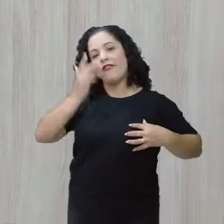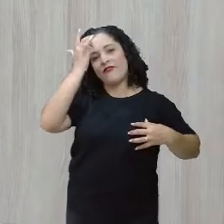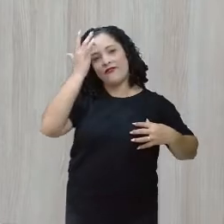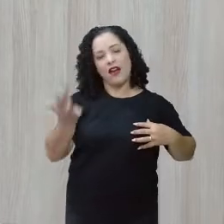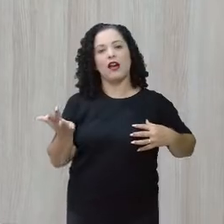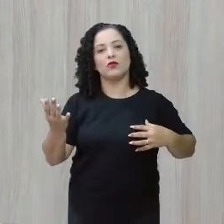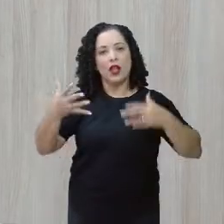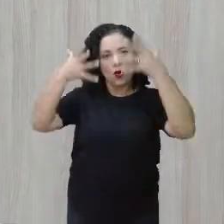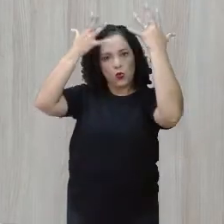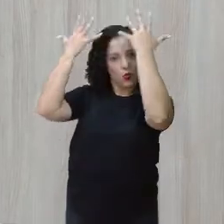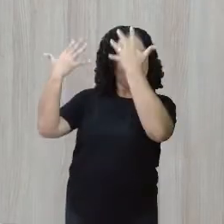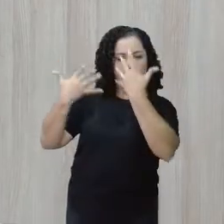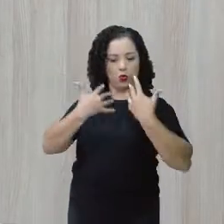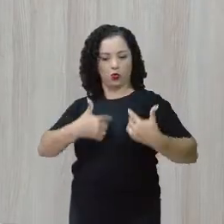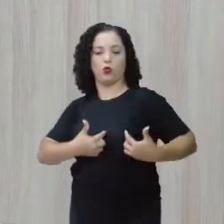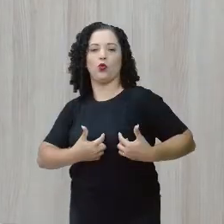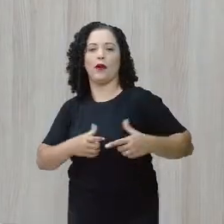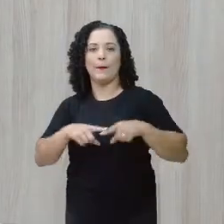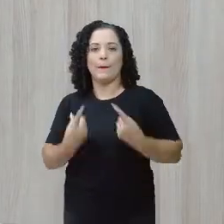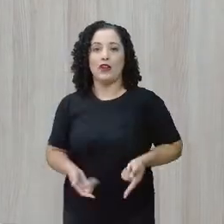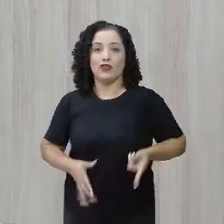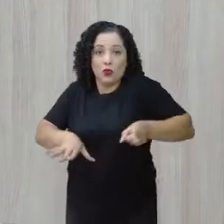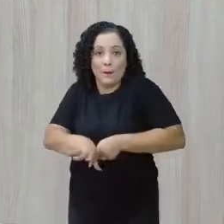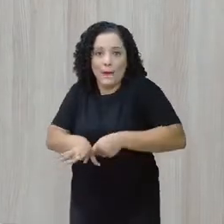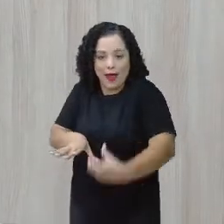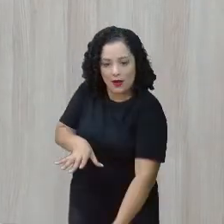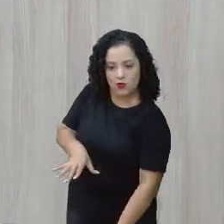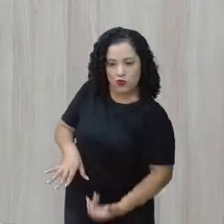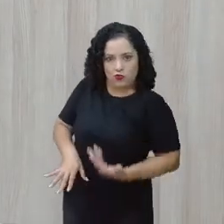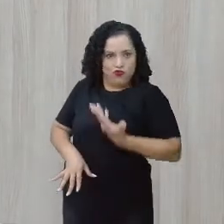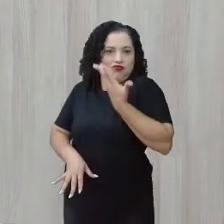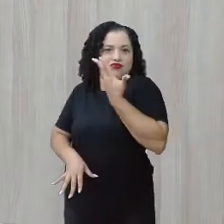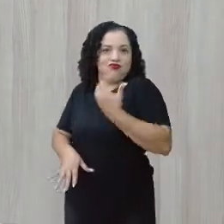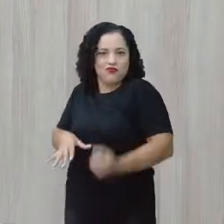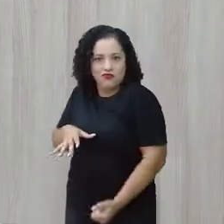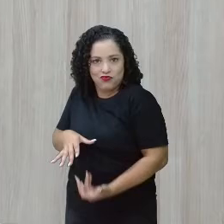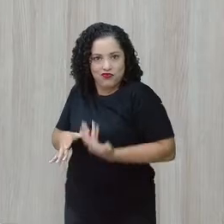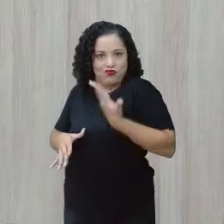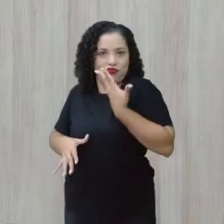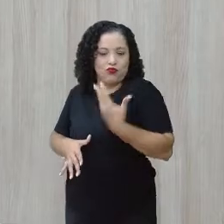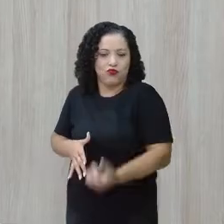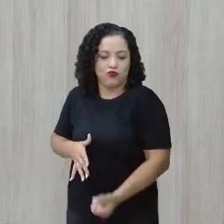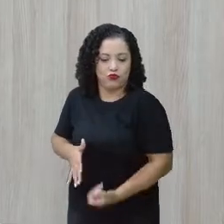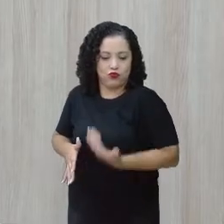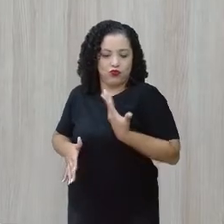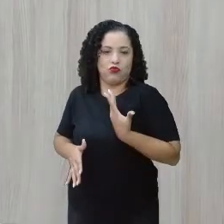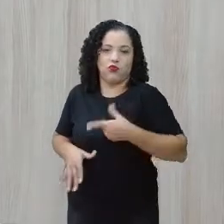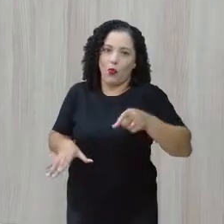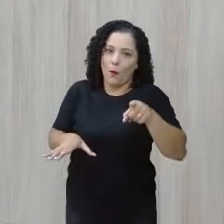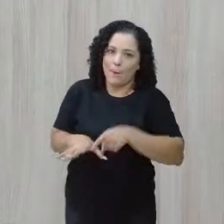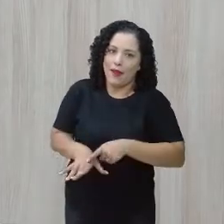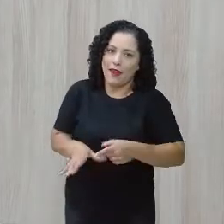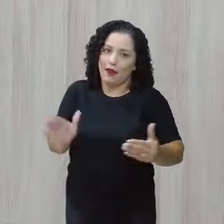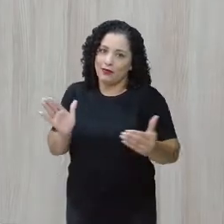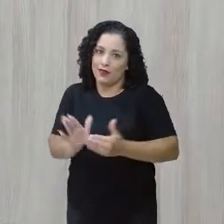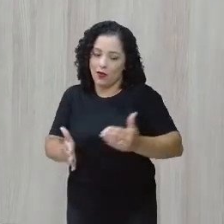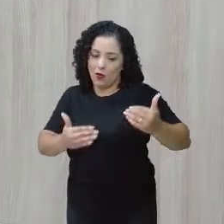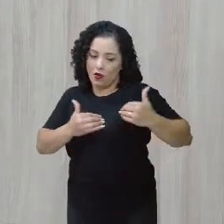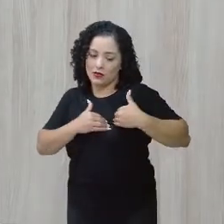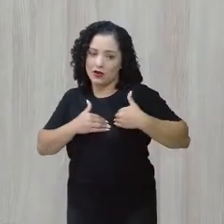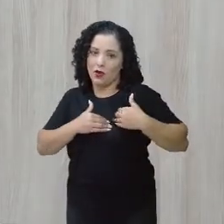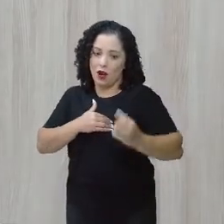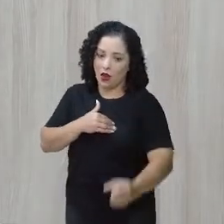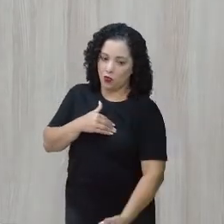isso? Aí ele vai ser fácil mesmo, a questão aí das veias. Mas vindo do pé em relação ao coração,